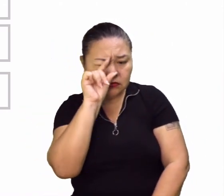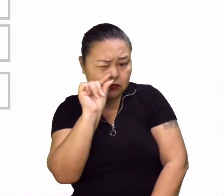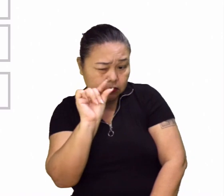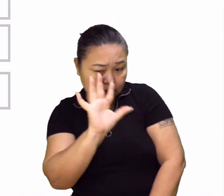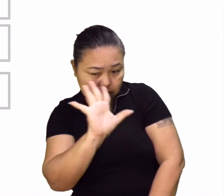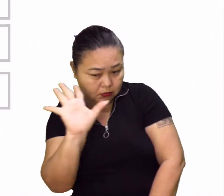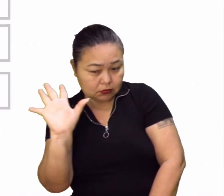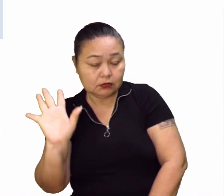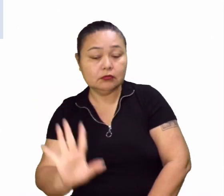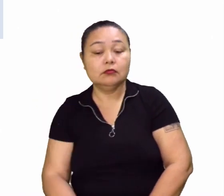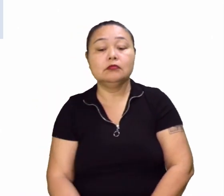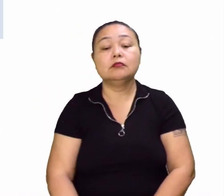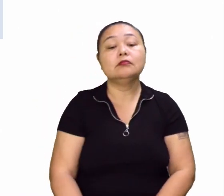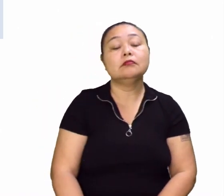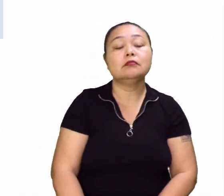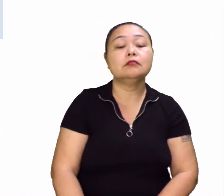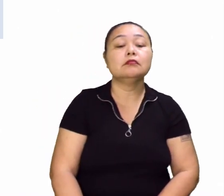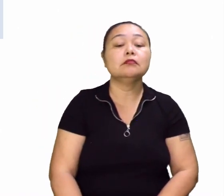complexo.